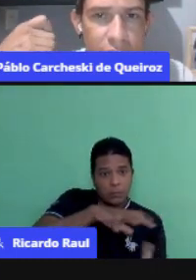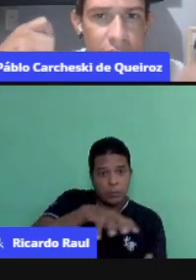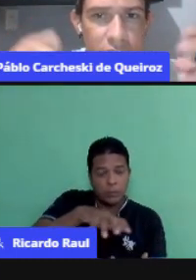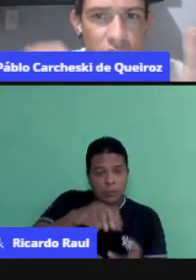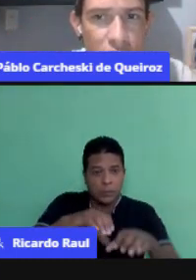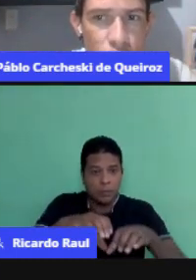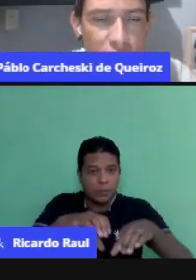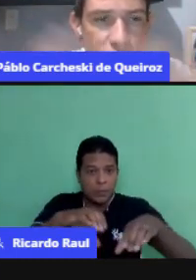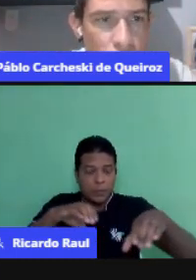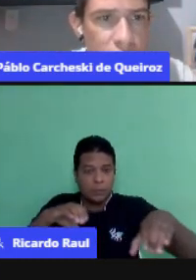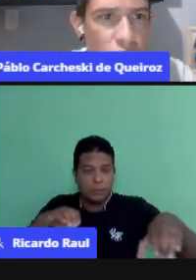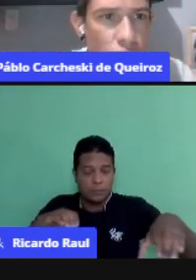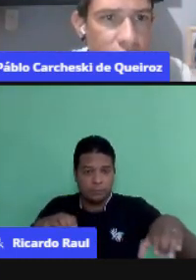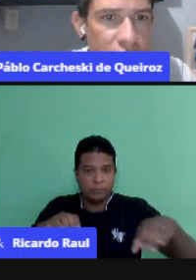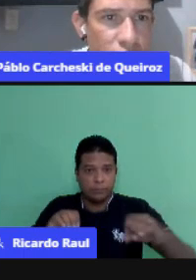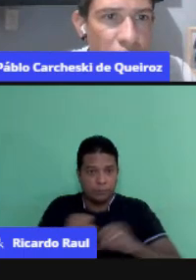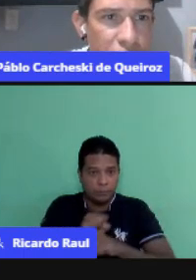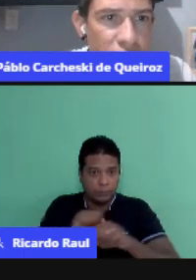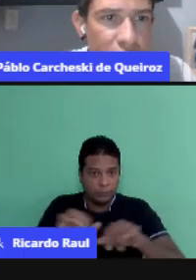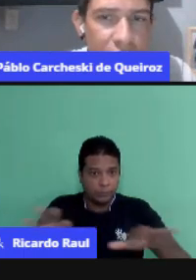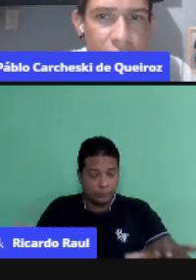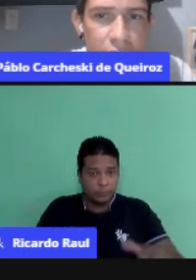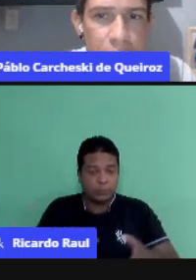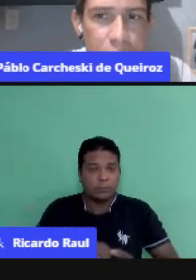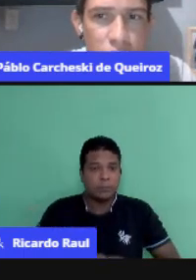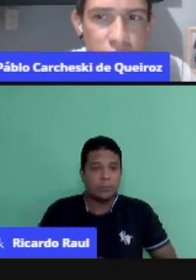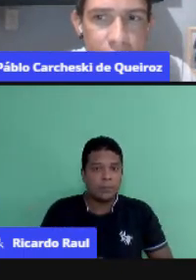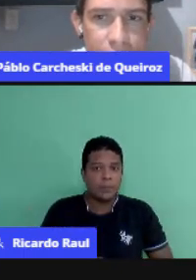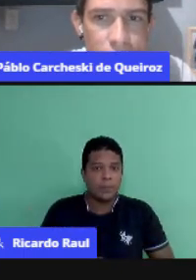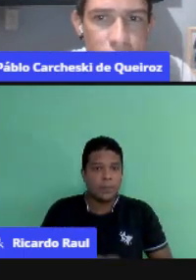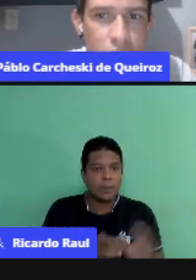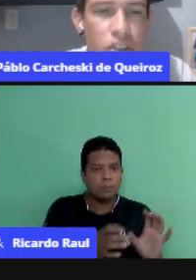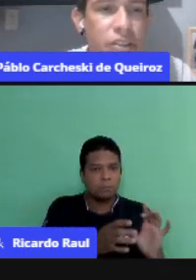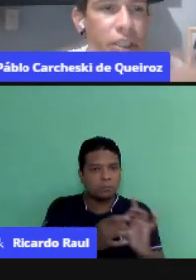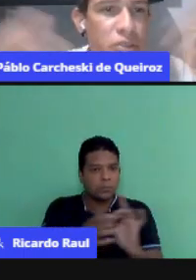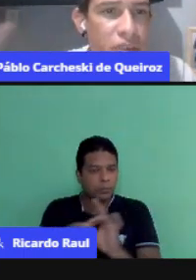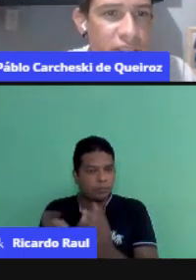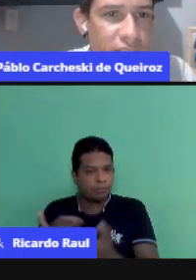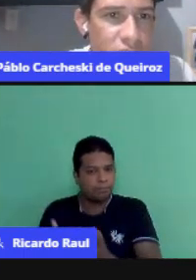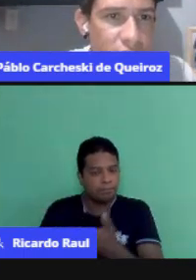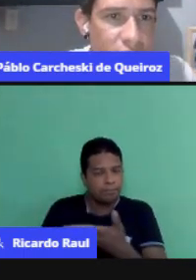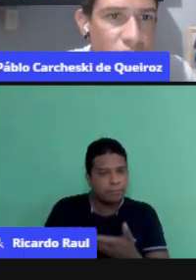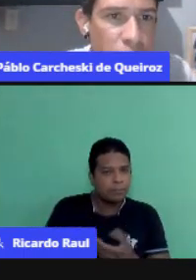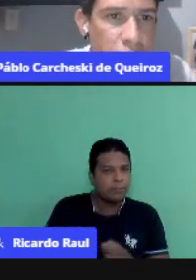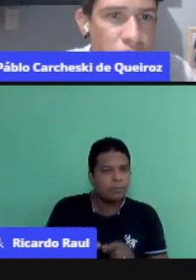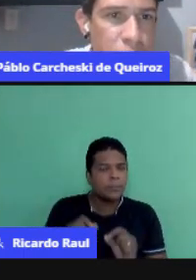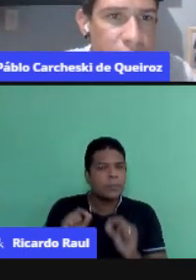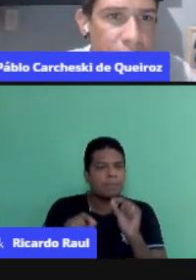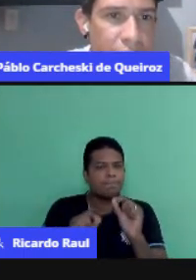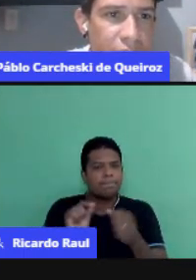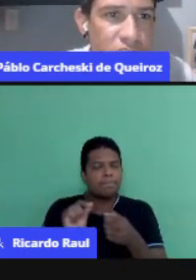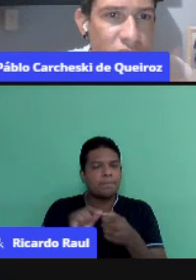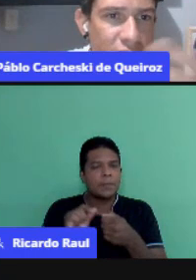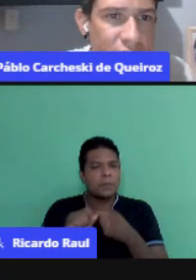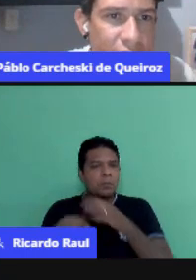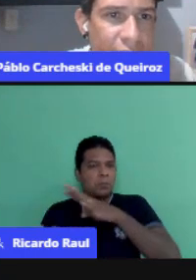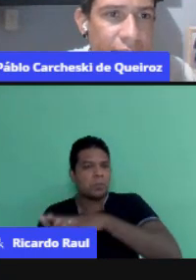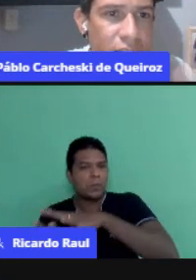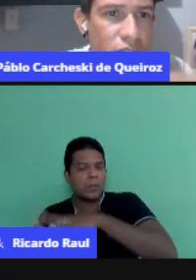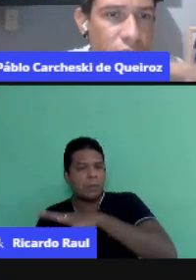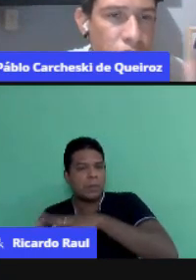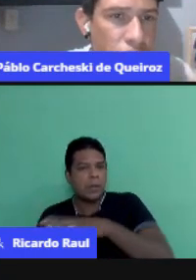remotas, né, e a gente tem todo esse contexto envolvido, né. E aí a pergunta é, o que nós estamos fazendo, né? O que nós, professores de